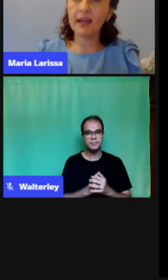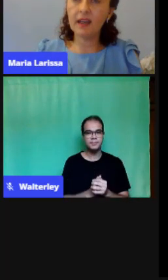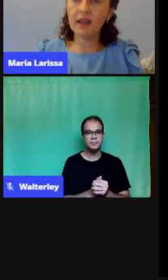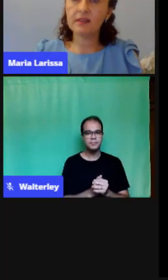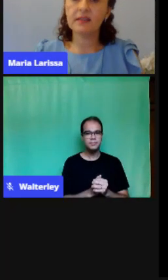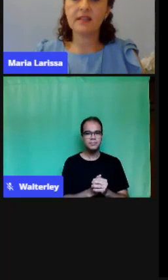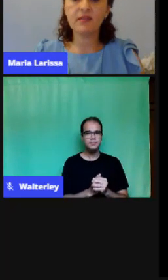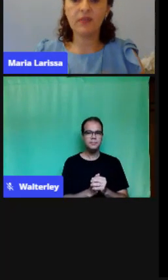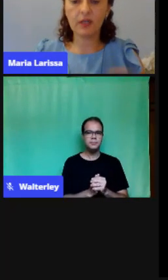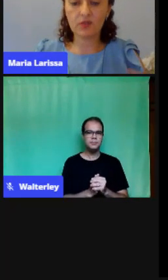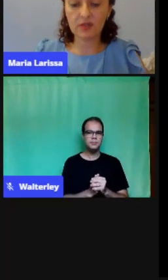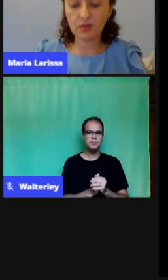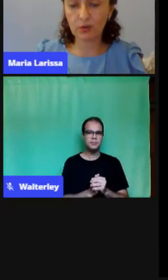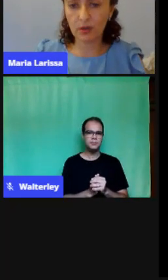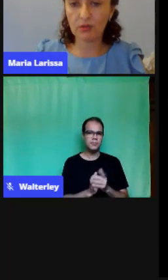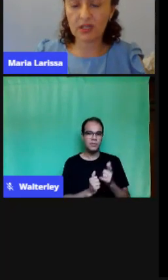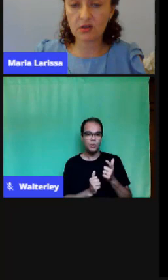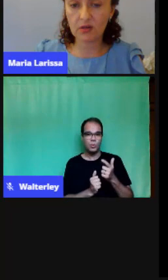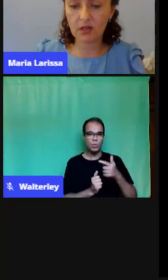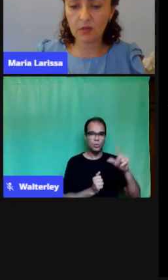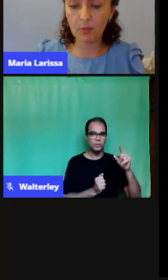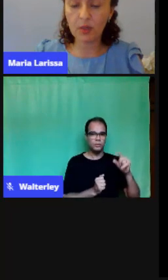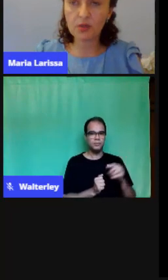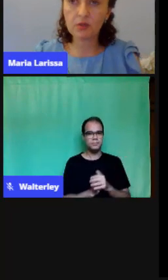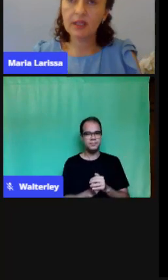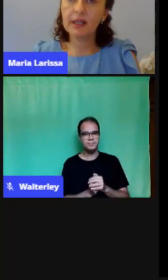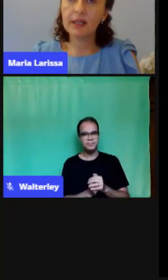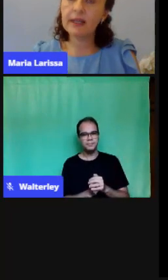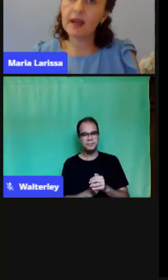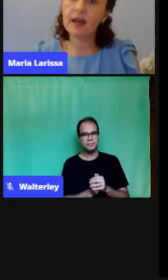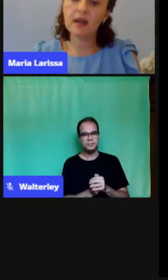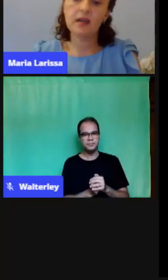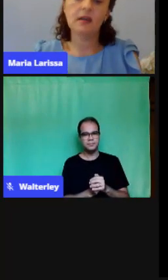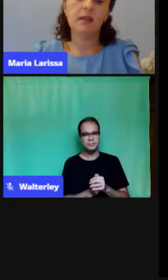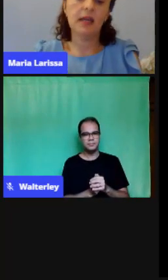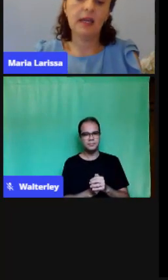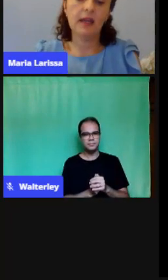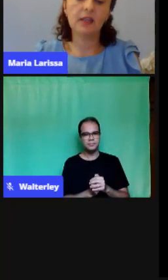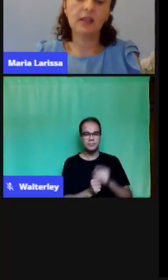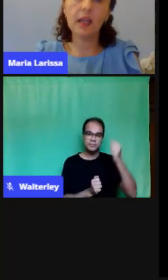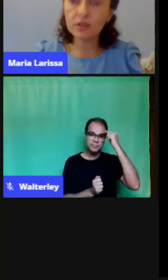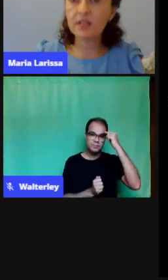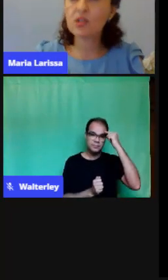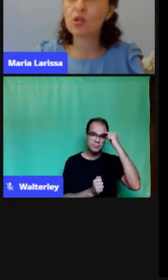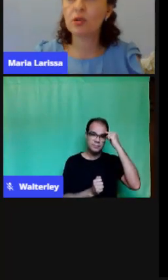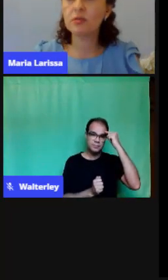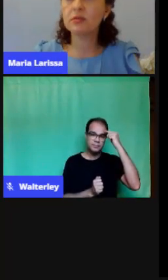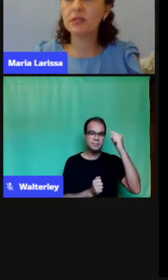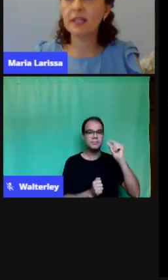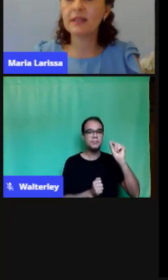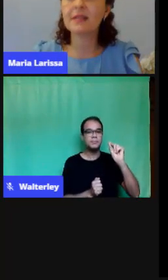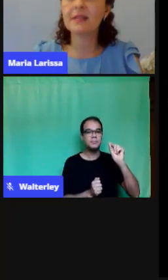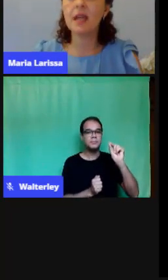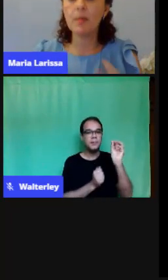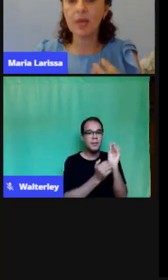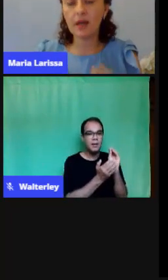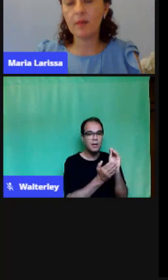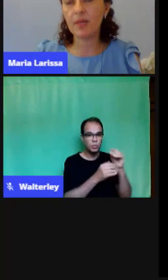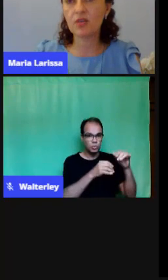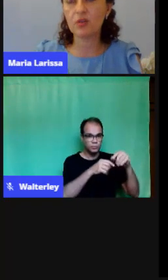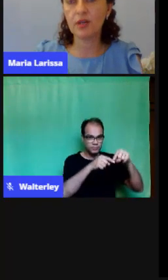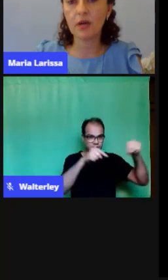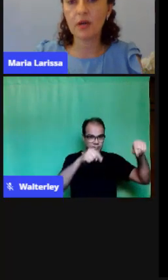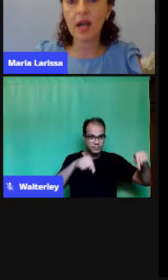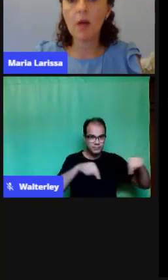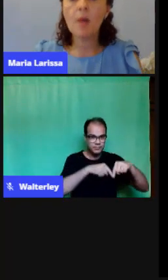E, além desse fato histórico nacional, eu posso criar, dentro desse jogo, né, trazer